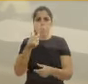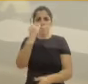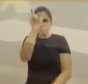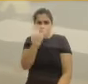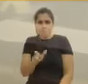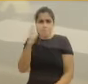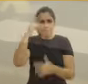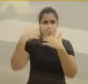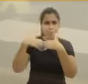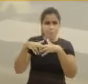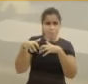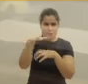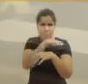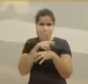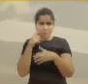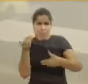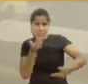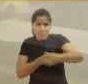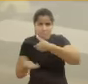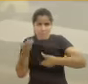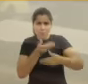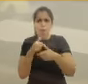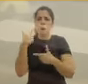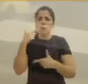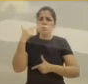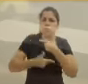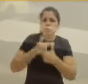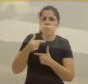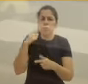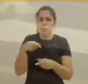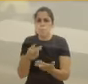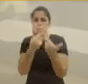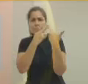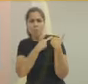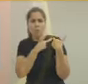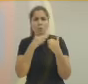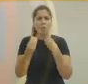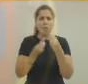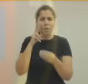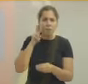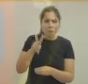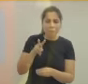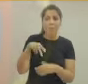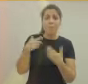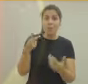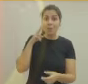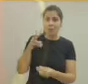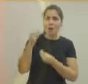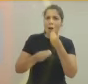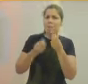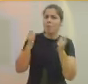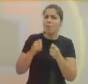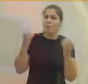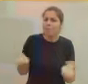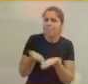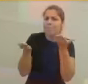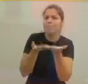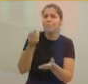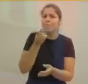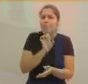também, avaliarmos qual foi o comportamento cerebral diante dessa interação, quais funções elas são